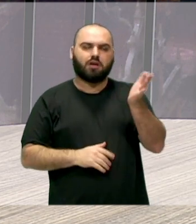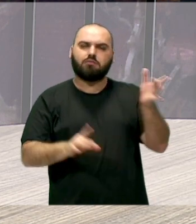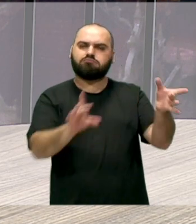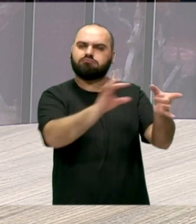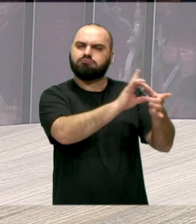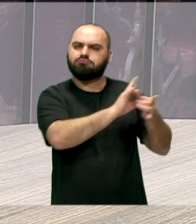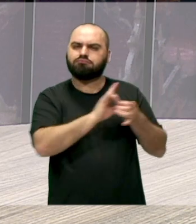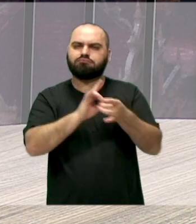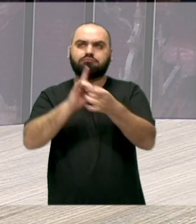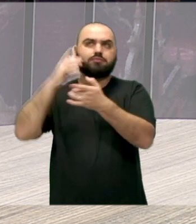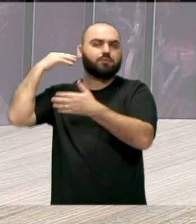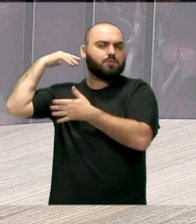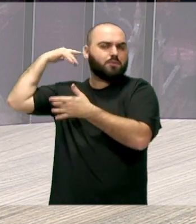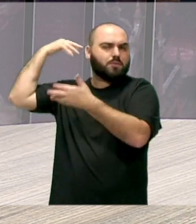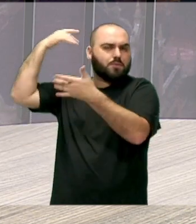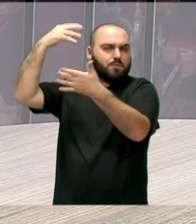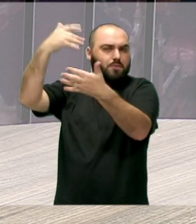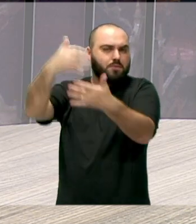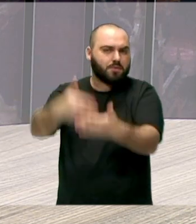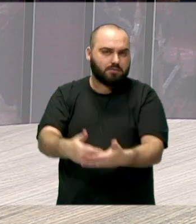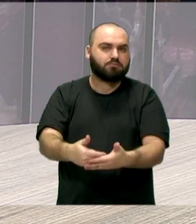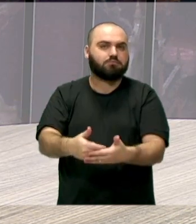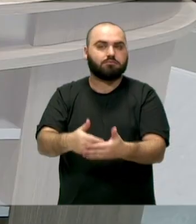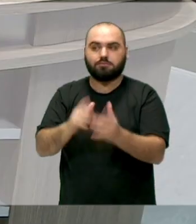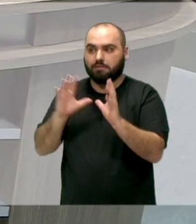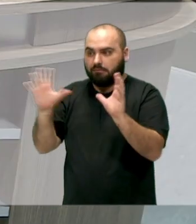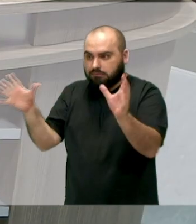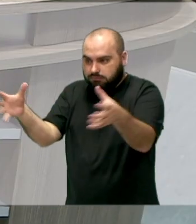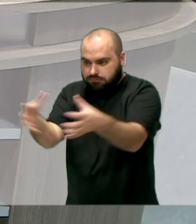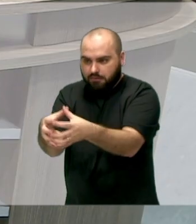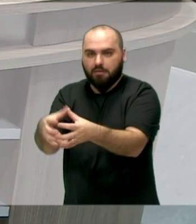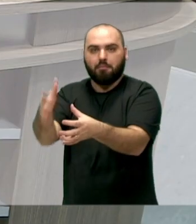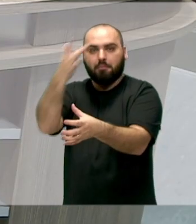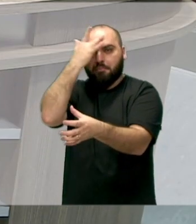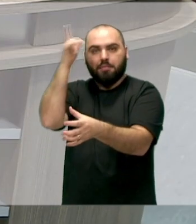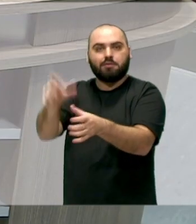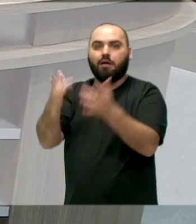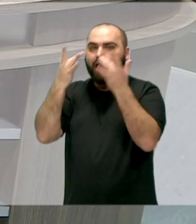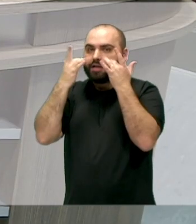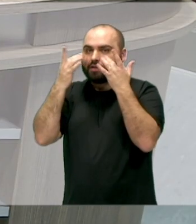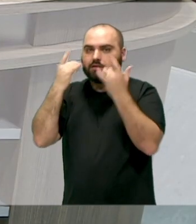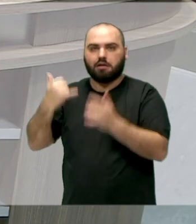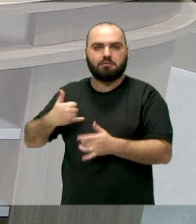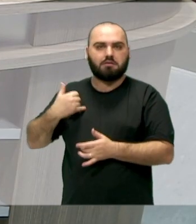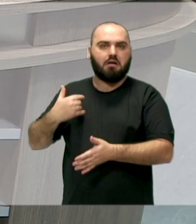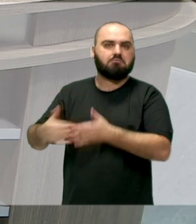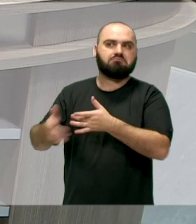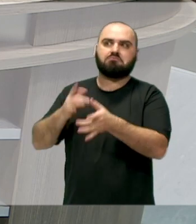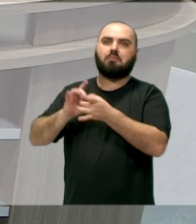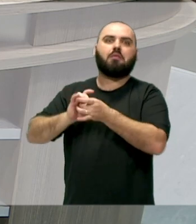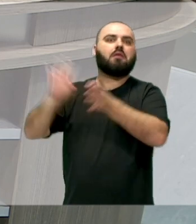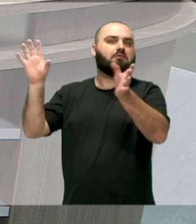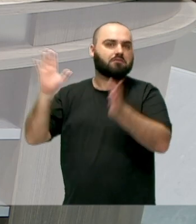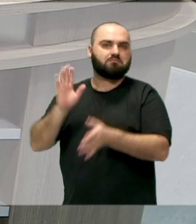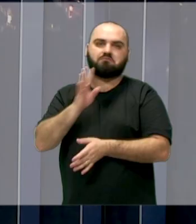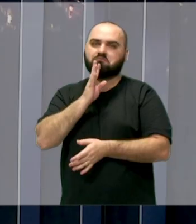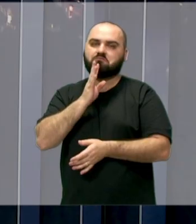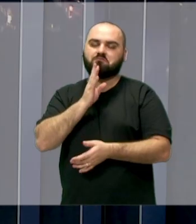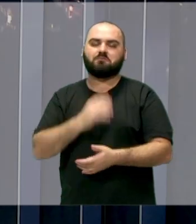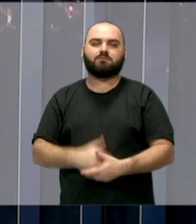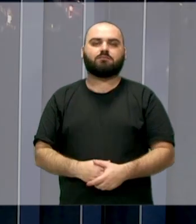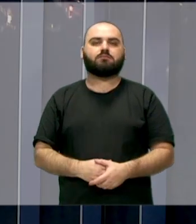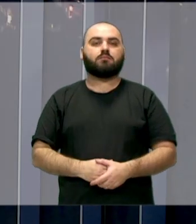das novas gerações e ele reúne no palco pessoas, artistas de todas as idades. E